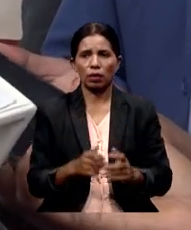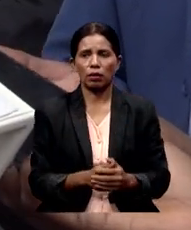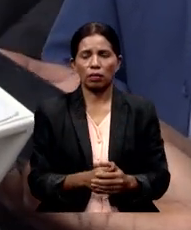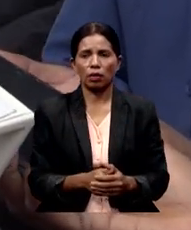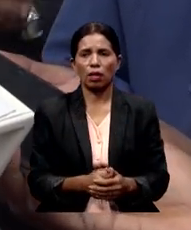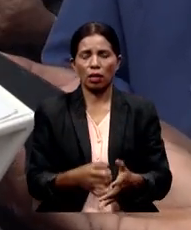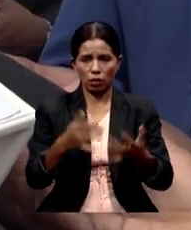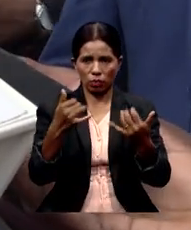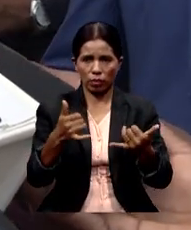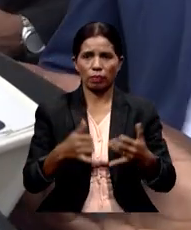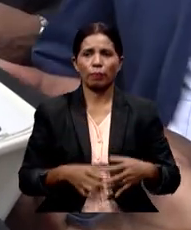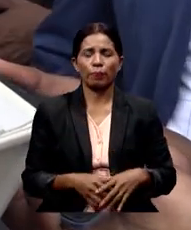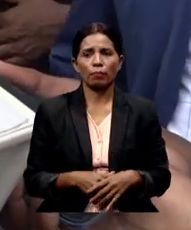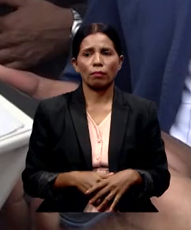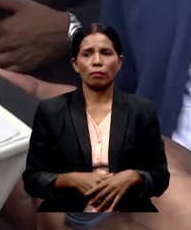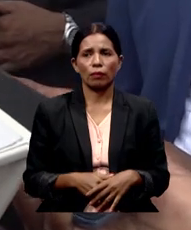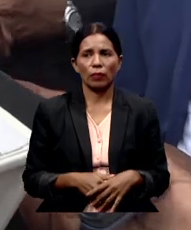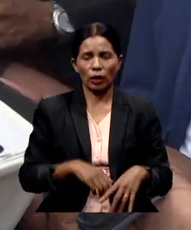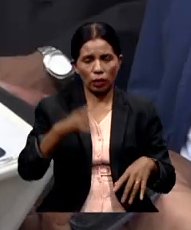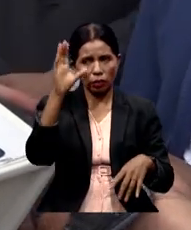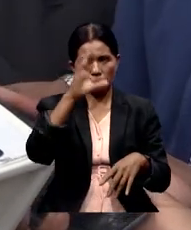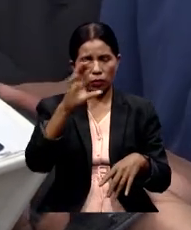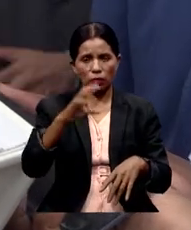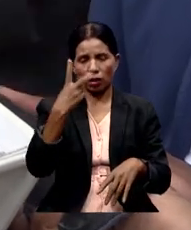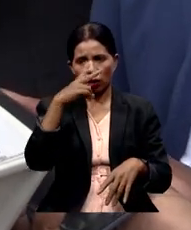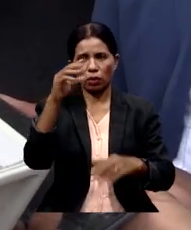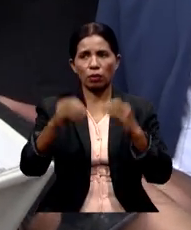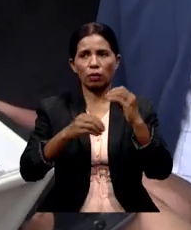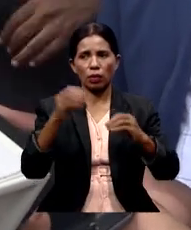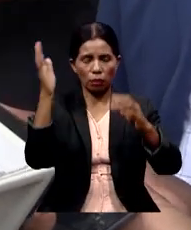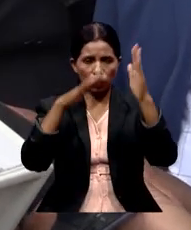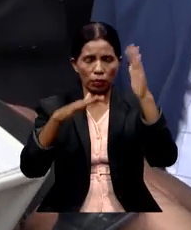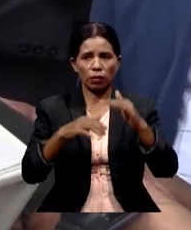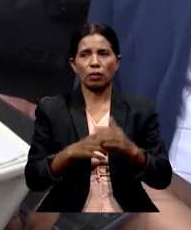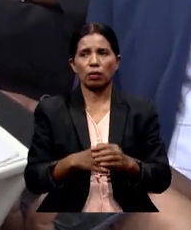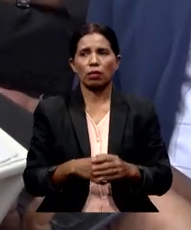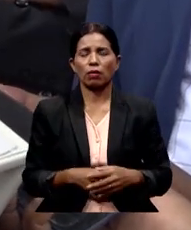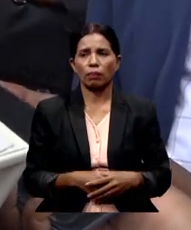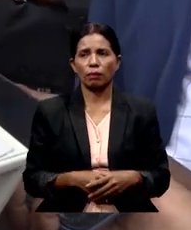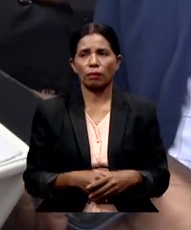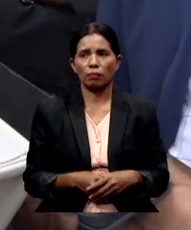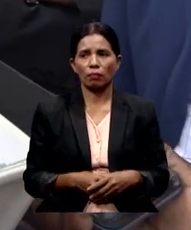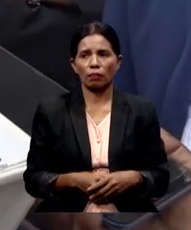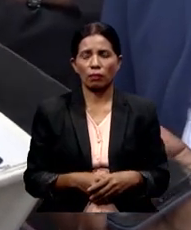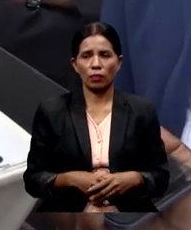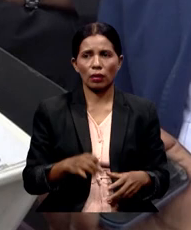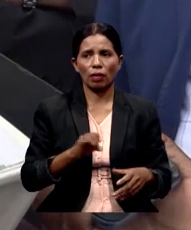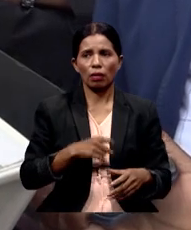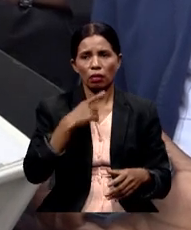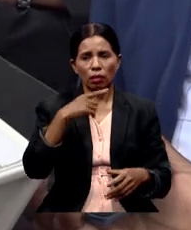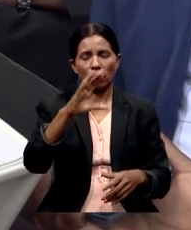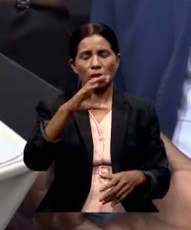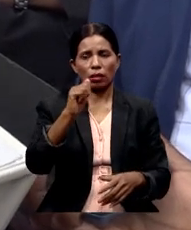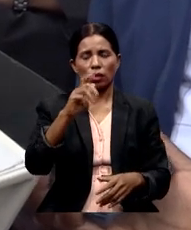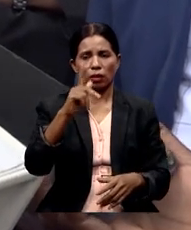acontece agora busca solução ba problema né e halo ok kak halo se lhe serviço